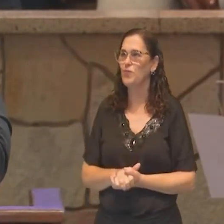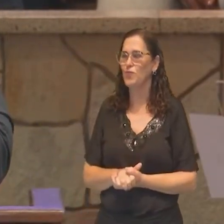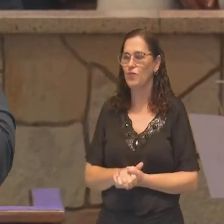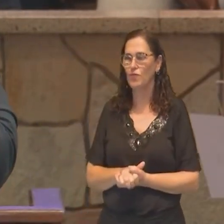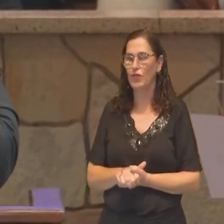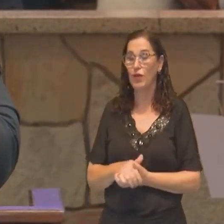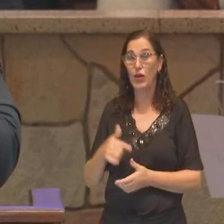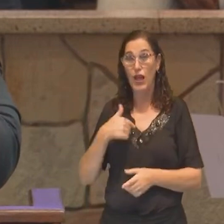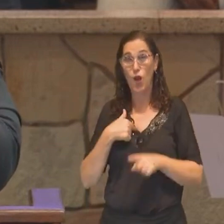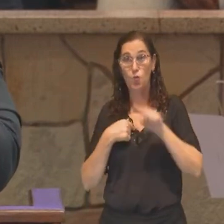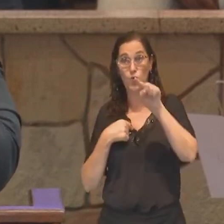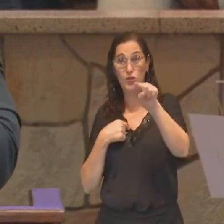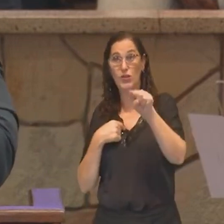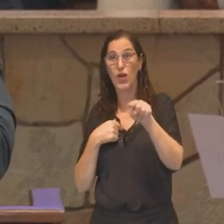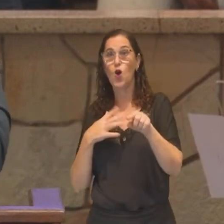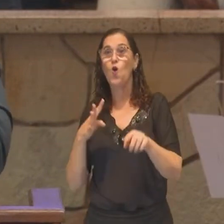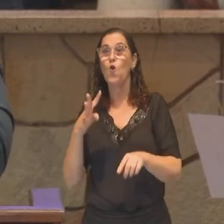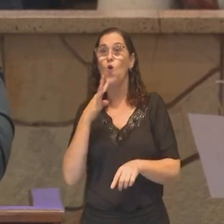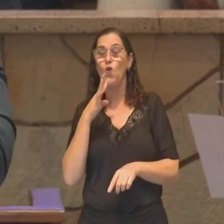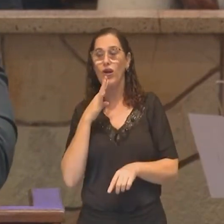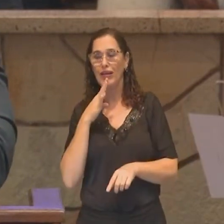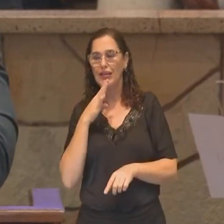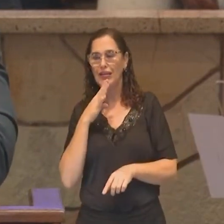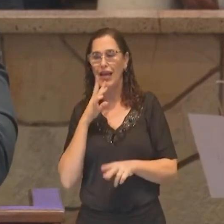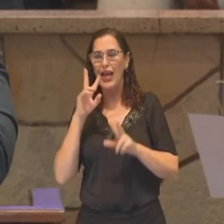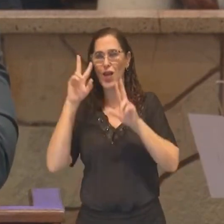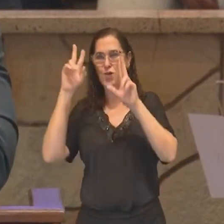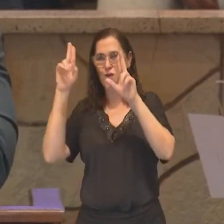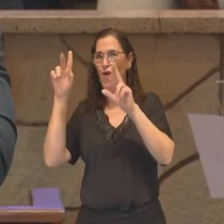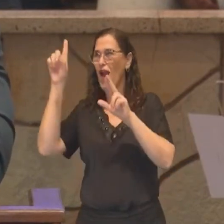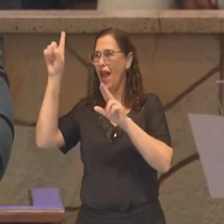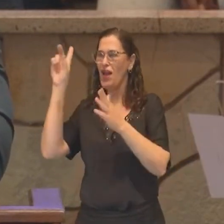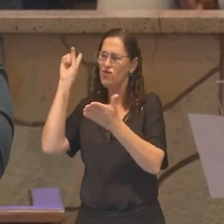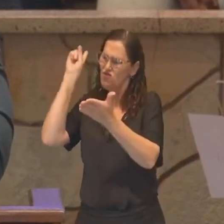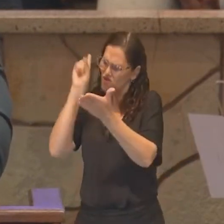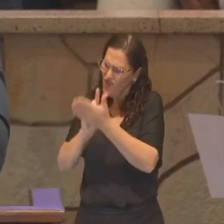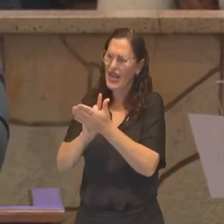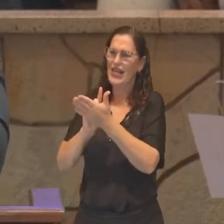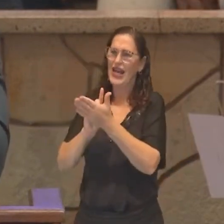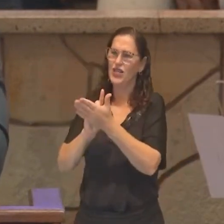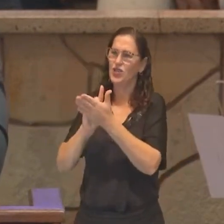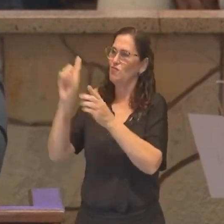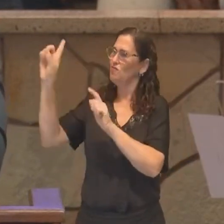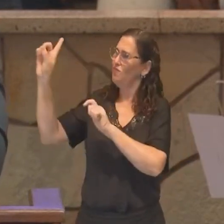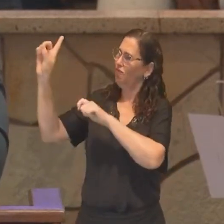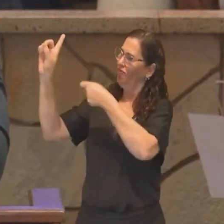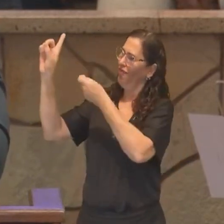para que eu e você possamos conhecê-lo como Ele realmente é.